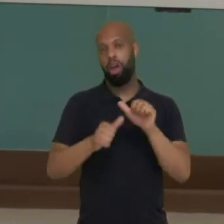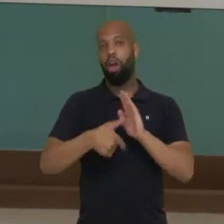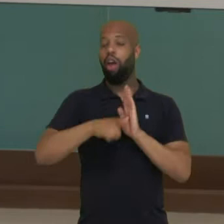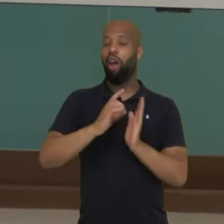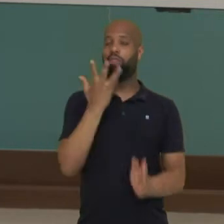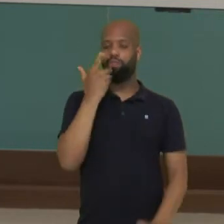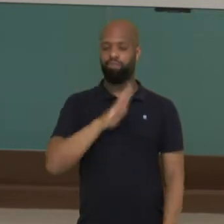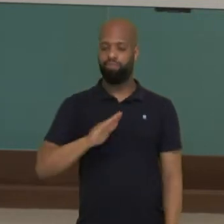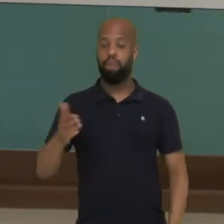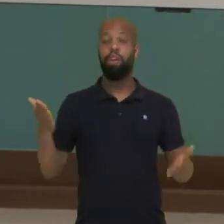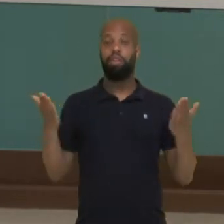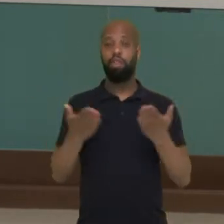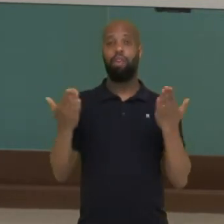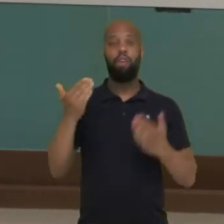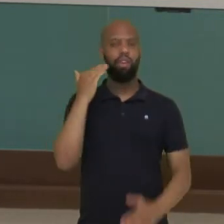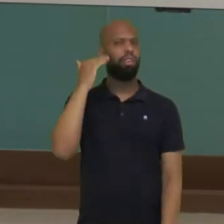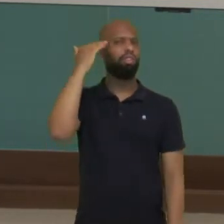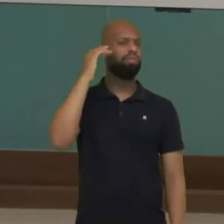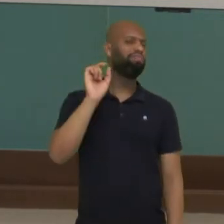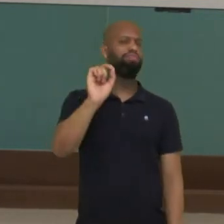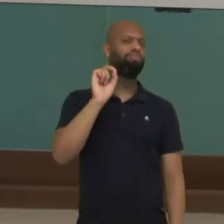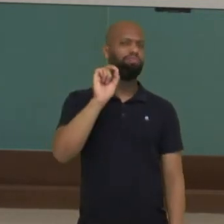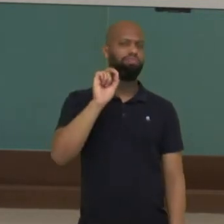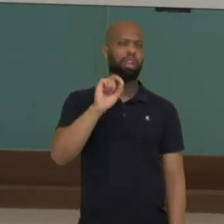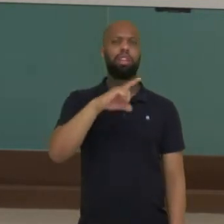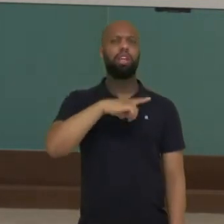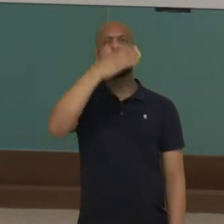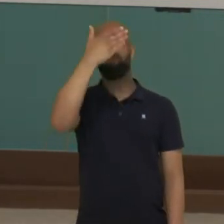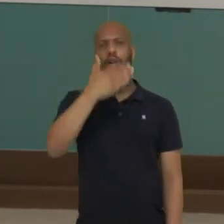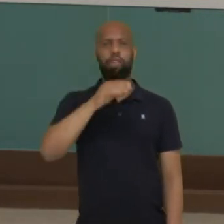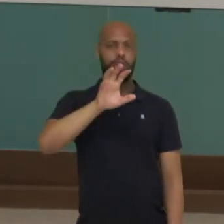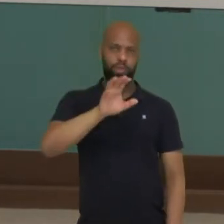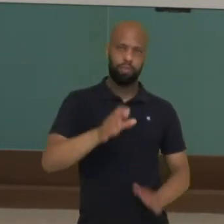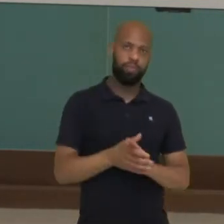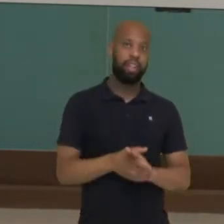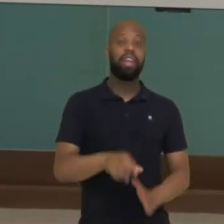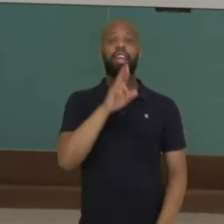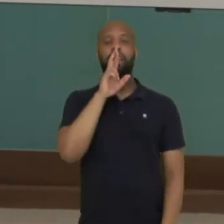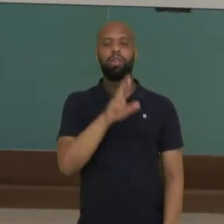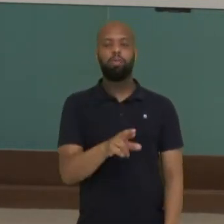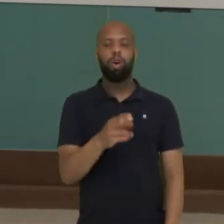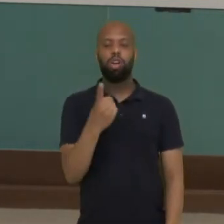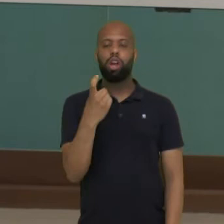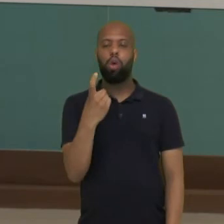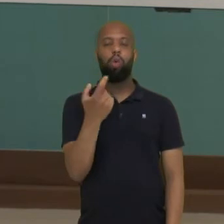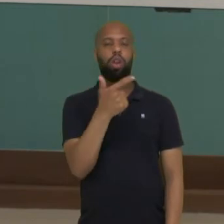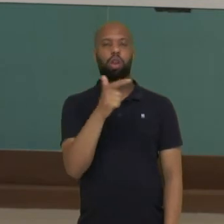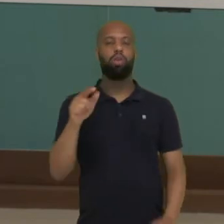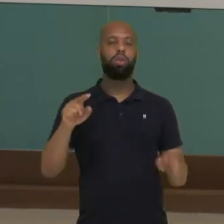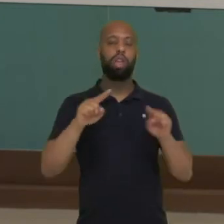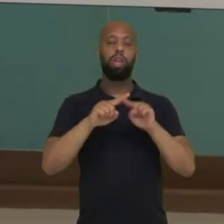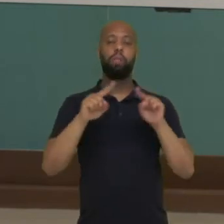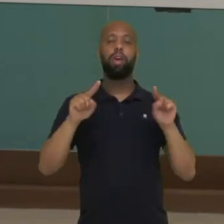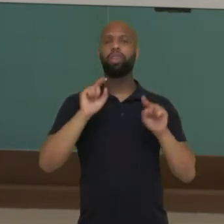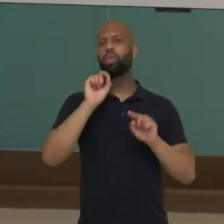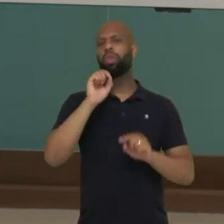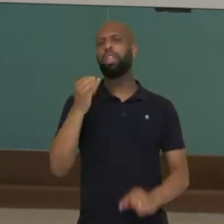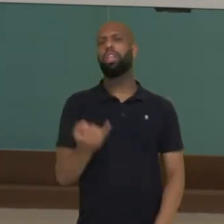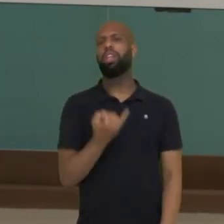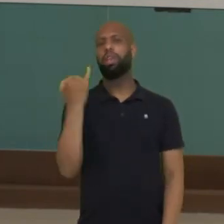ser criança e se tornando pré-adolescente ou adolescente. Bem, não há uma resposta única. O mais importante aqui é o que